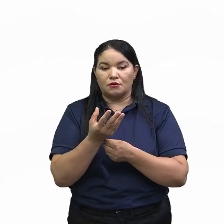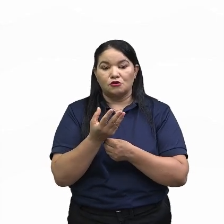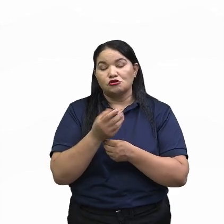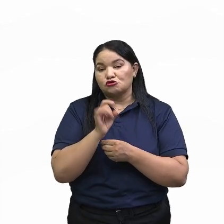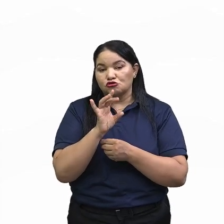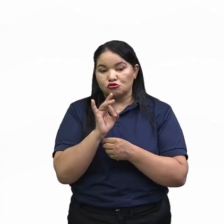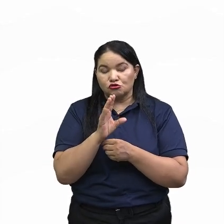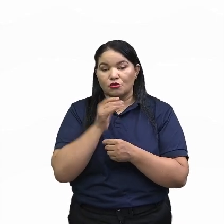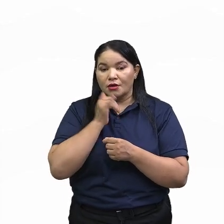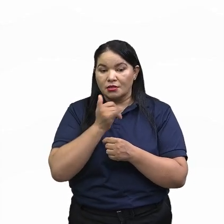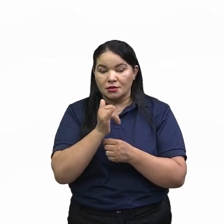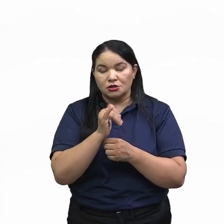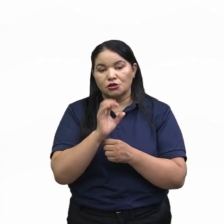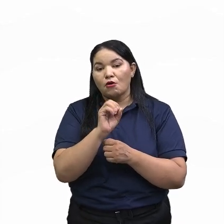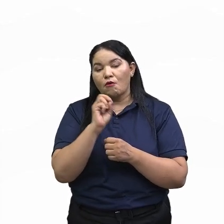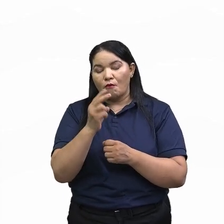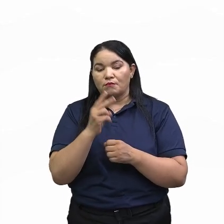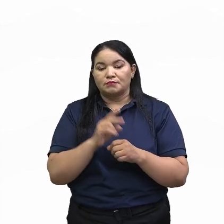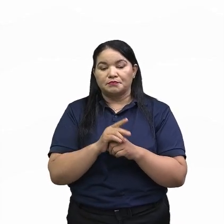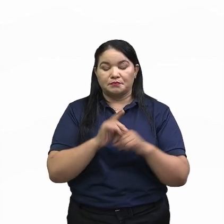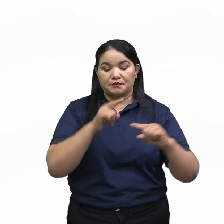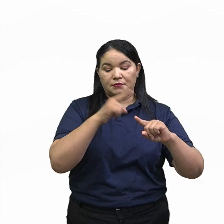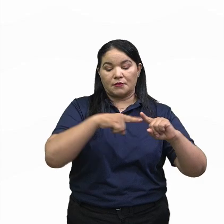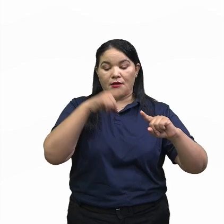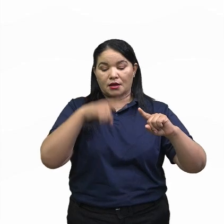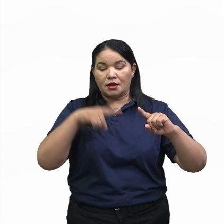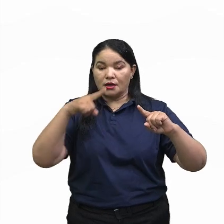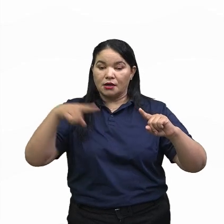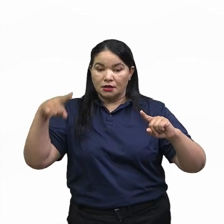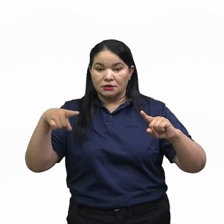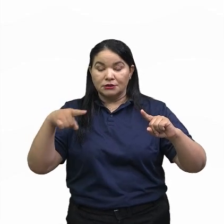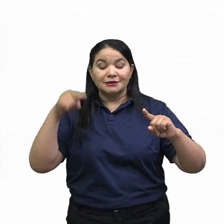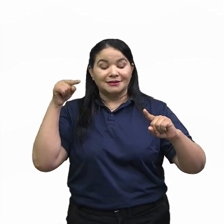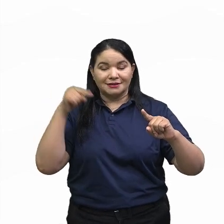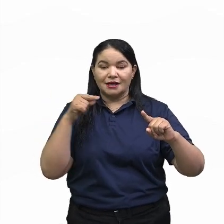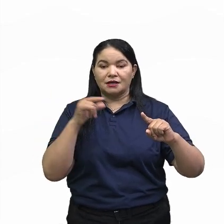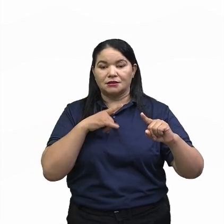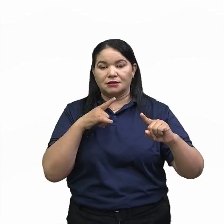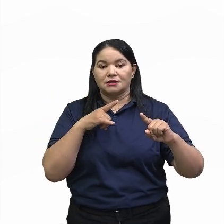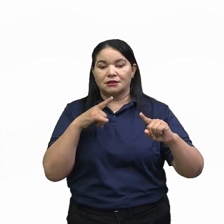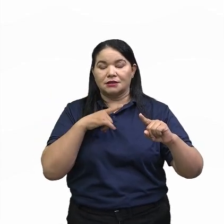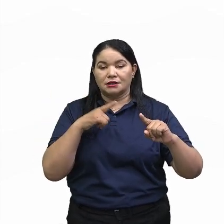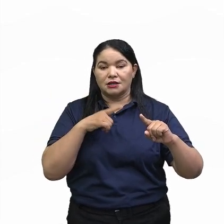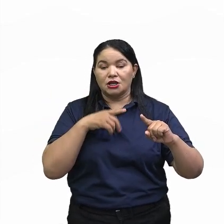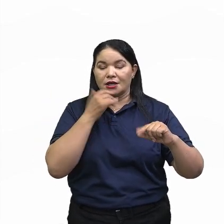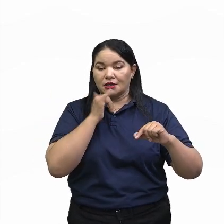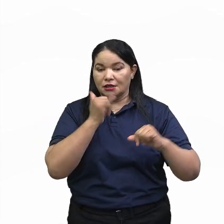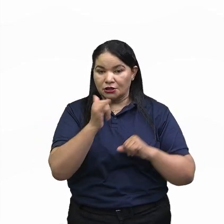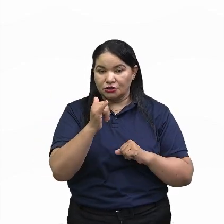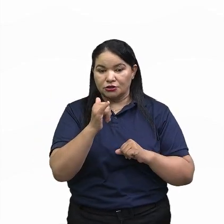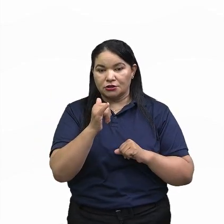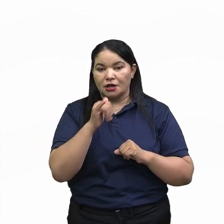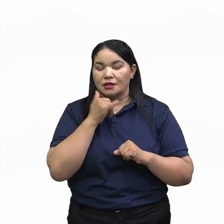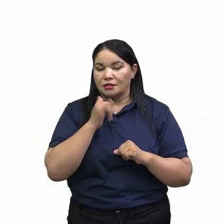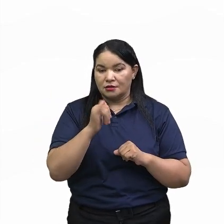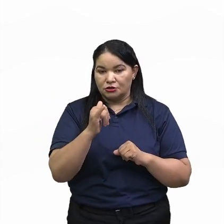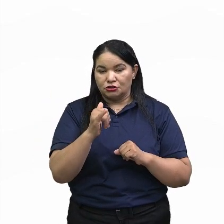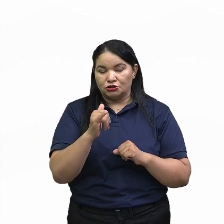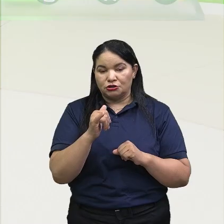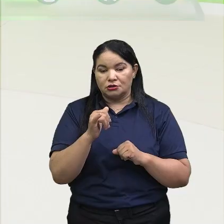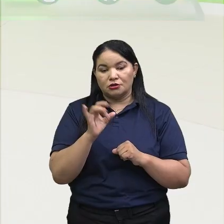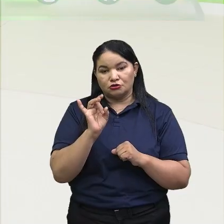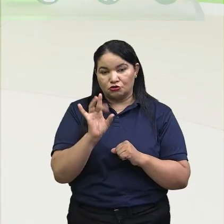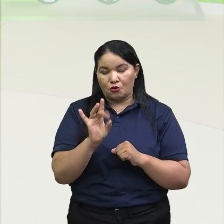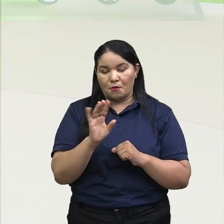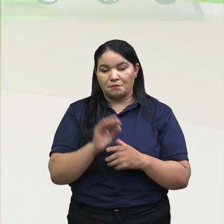das ondas, que a onda ela consegue transportar energia sem precisar transportar matéria. Uma onda,